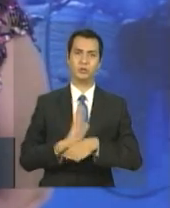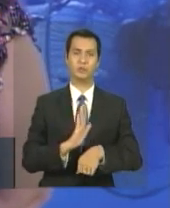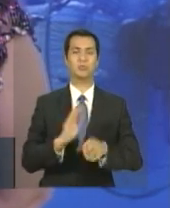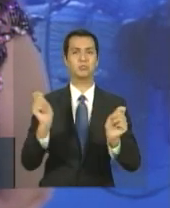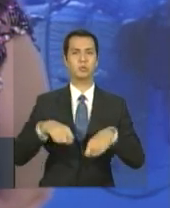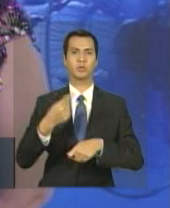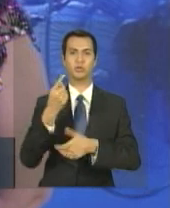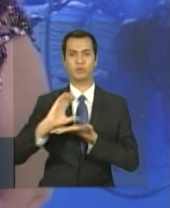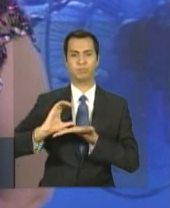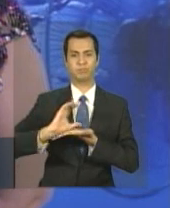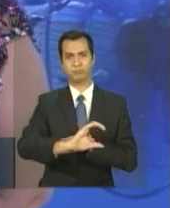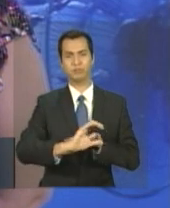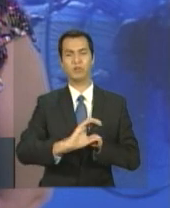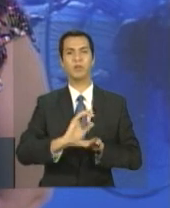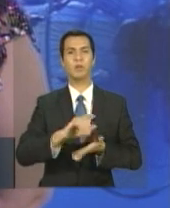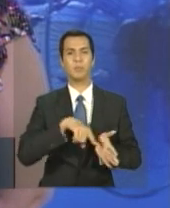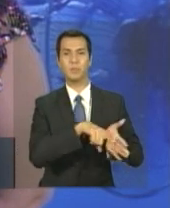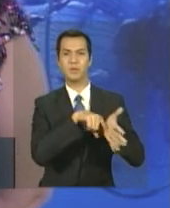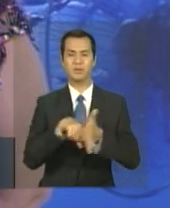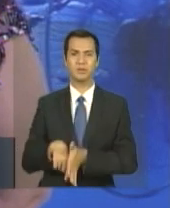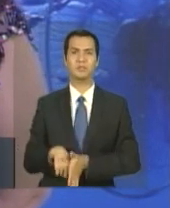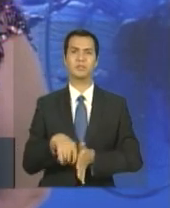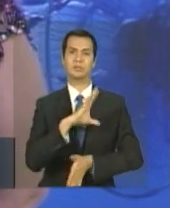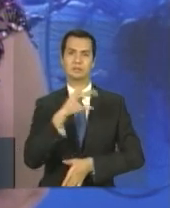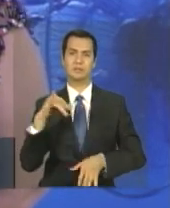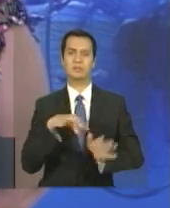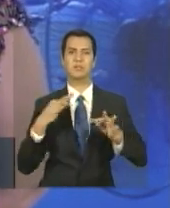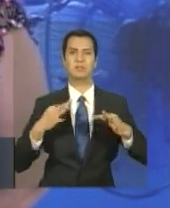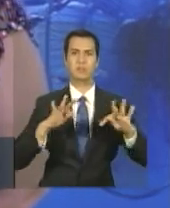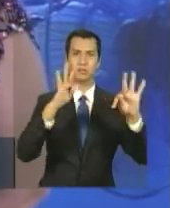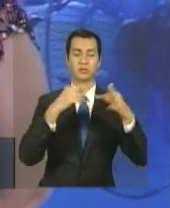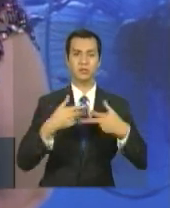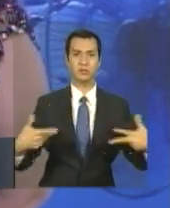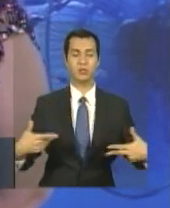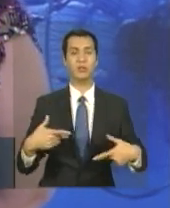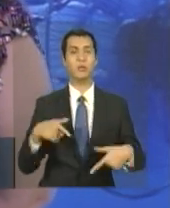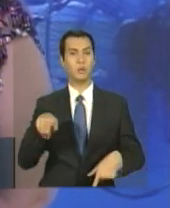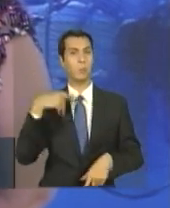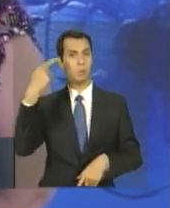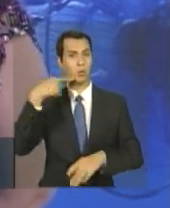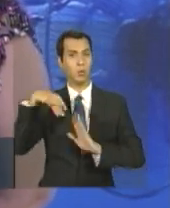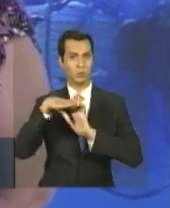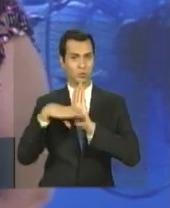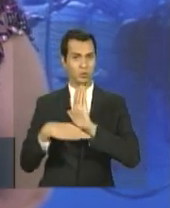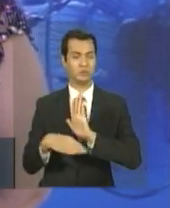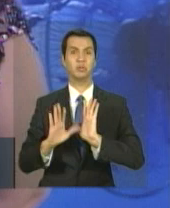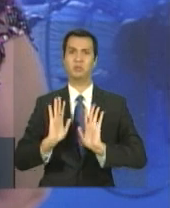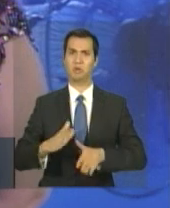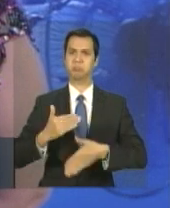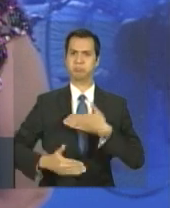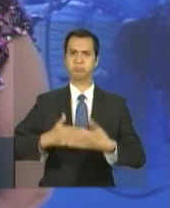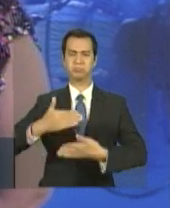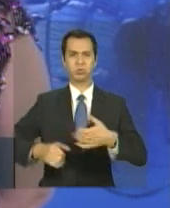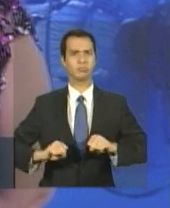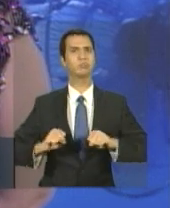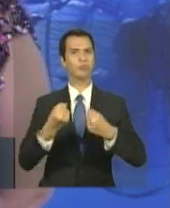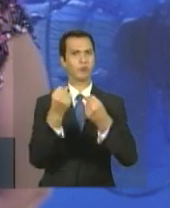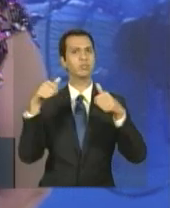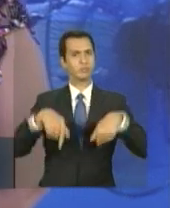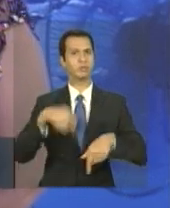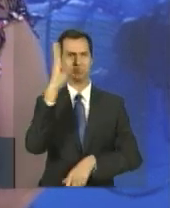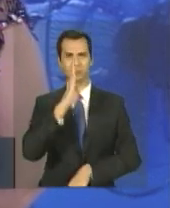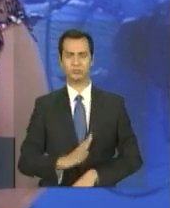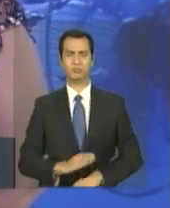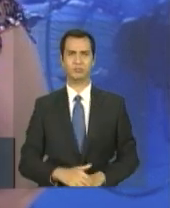os recursos necessários para a área de ciência e tecnologia, política essa que vem se firmando nos últimos anos no